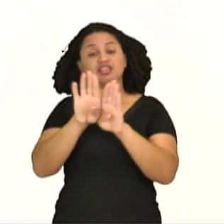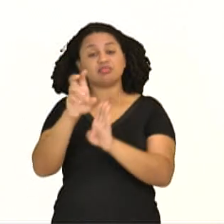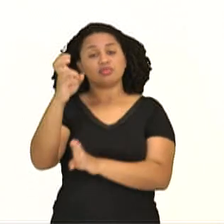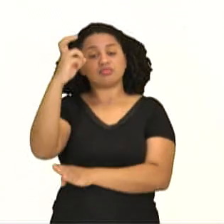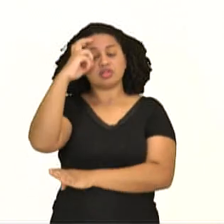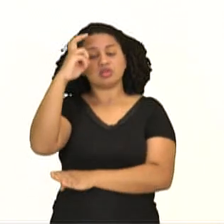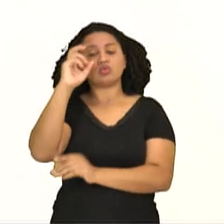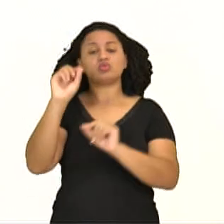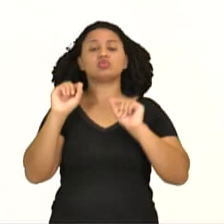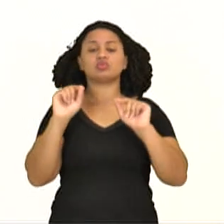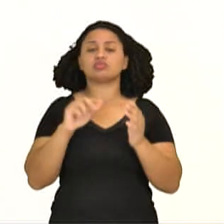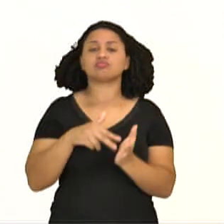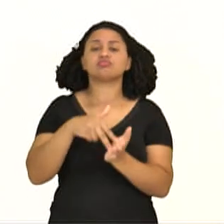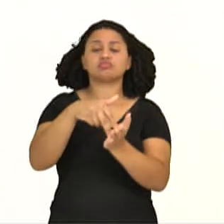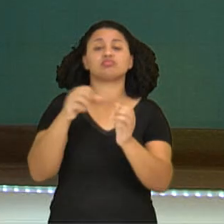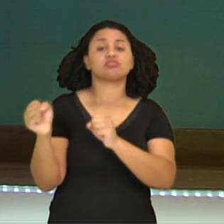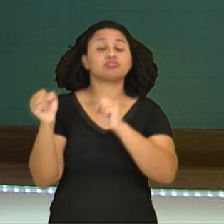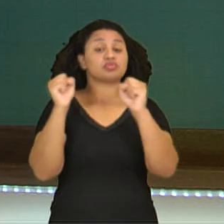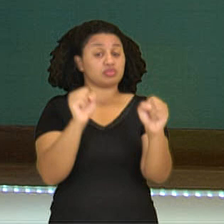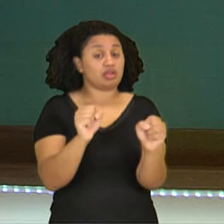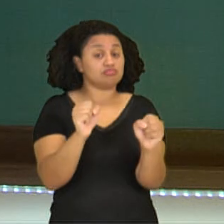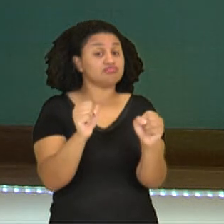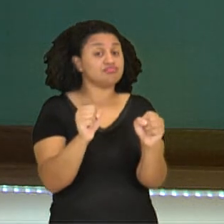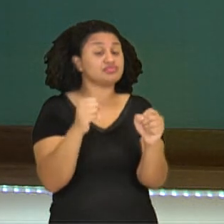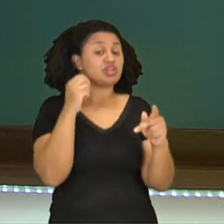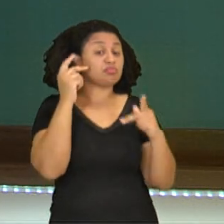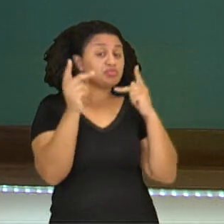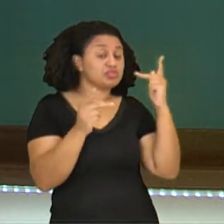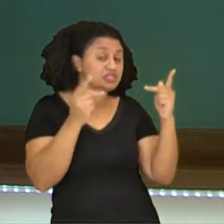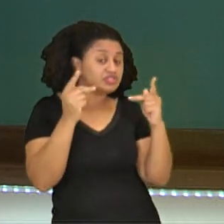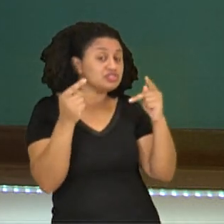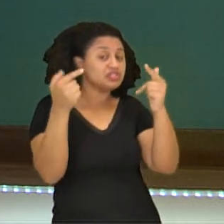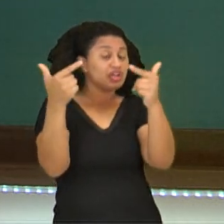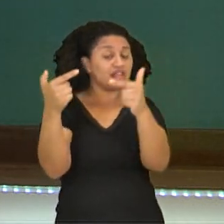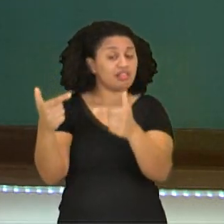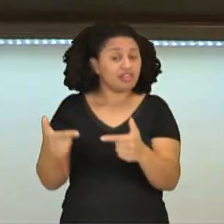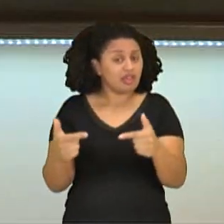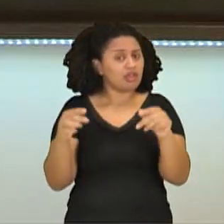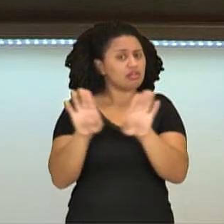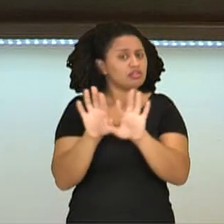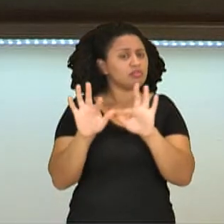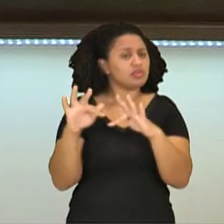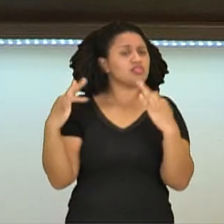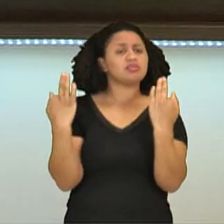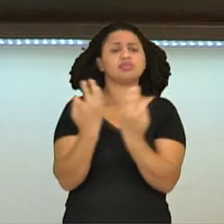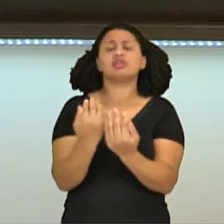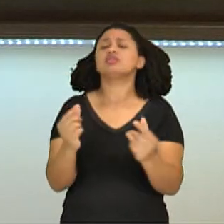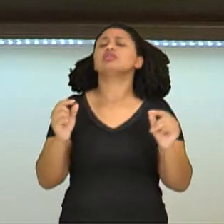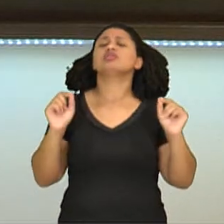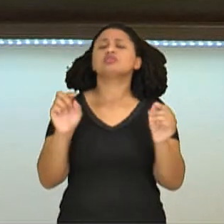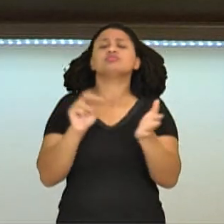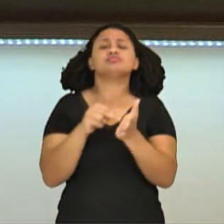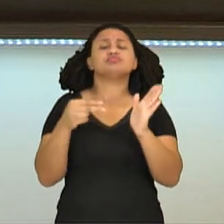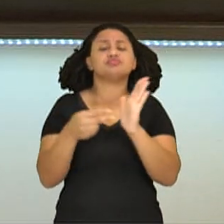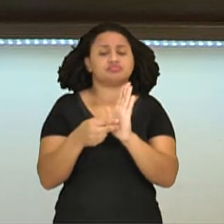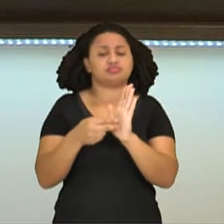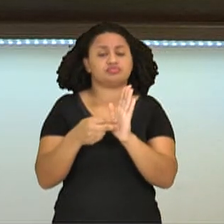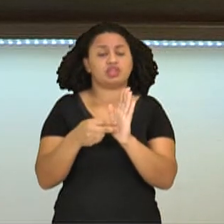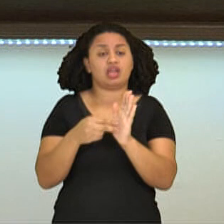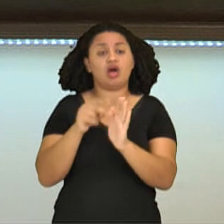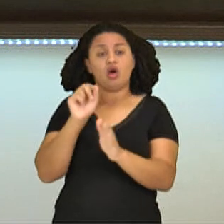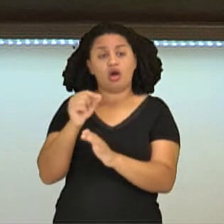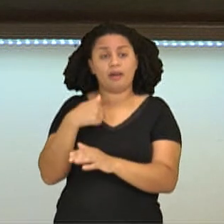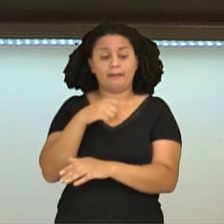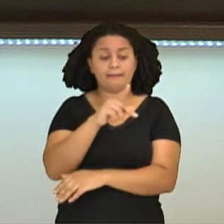na política e na guerra e na família. É uma civilização matriarcal. O que é isso, professor? Quando nós utilizamos o termo